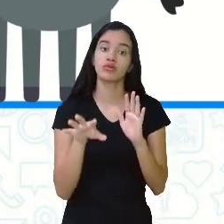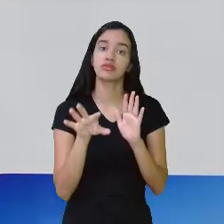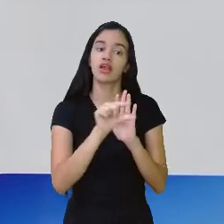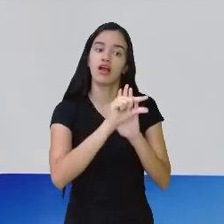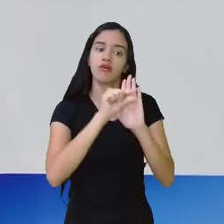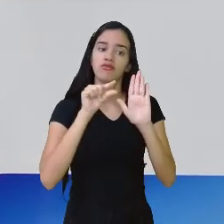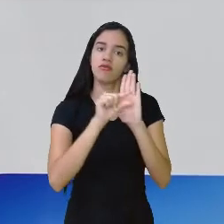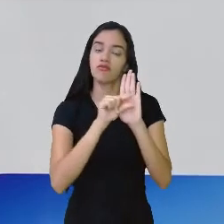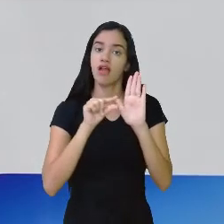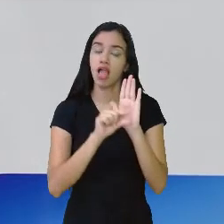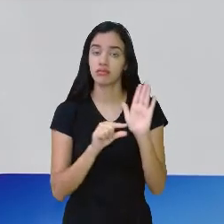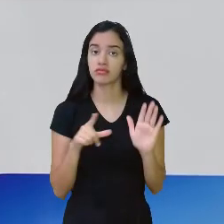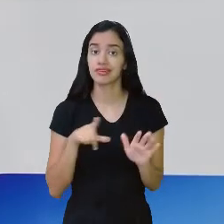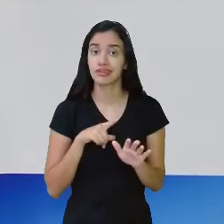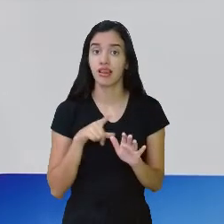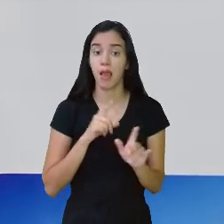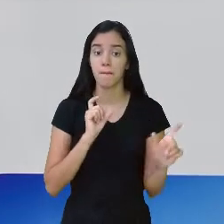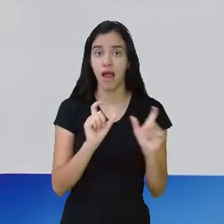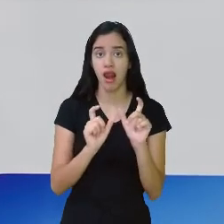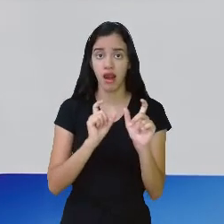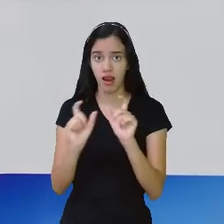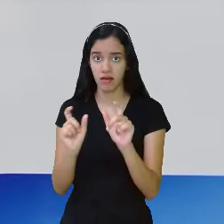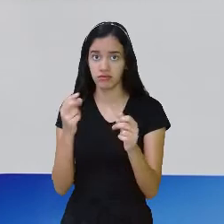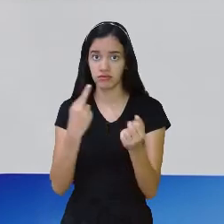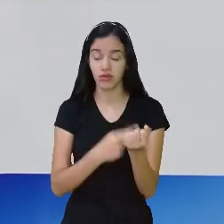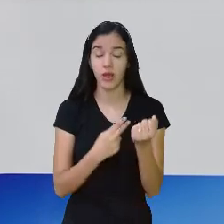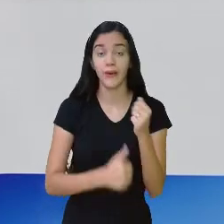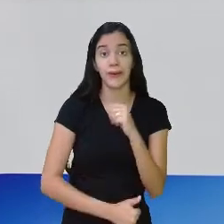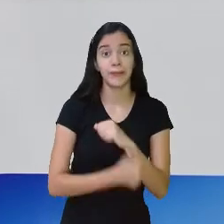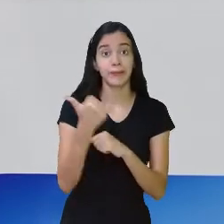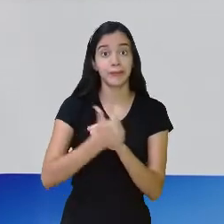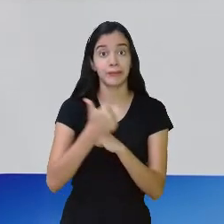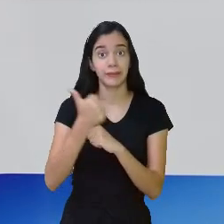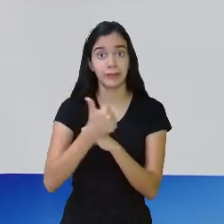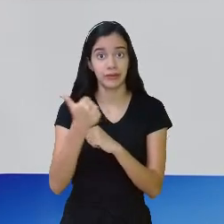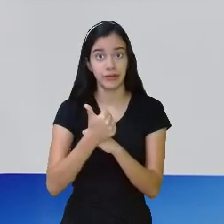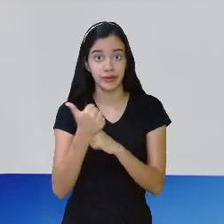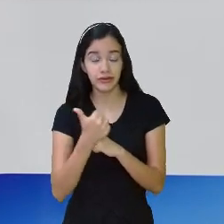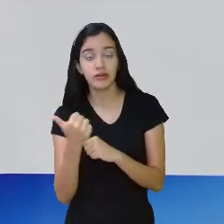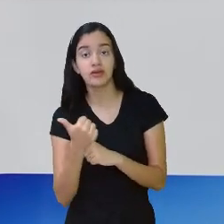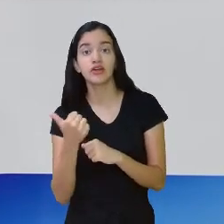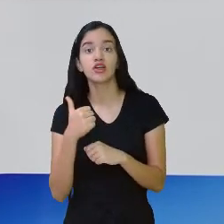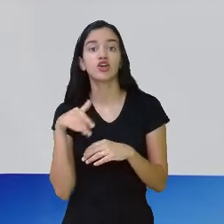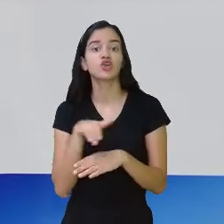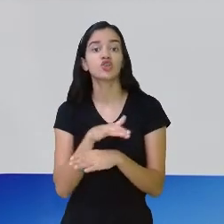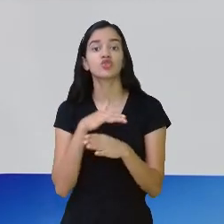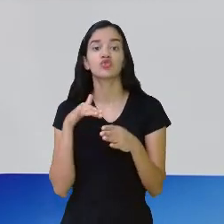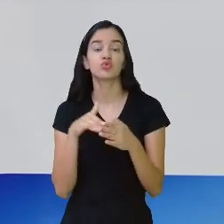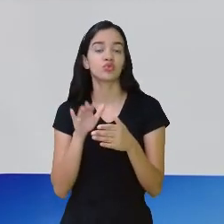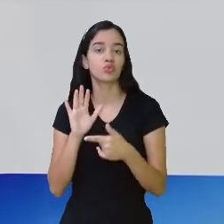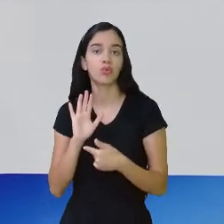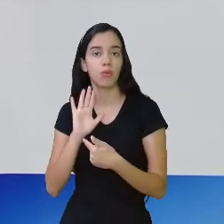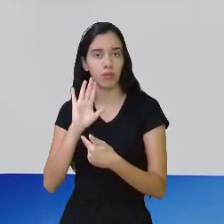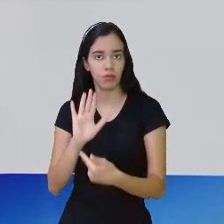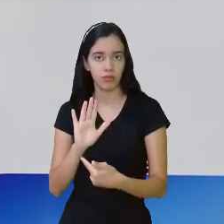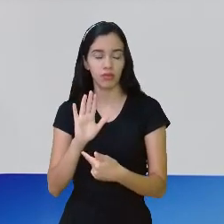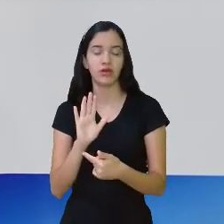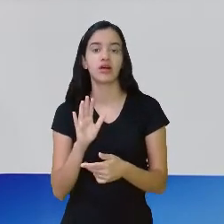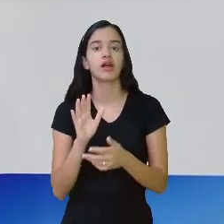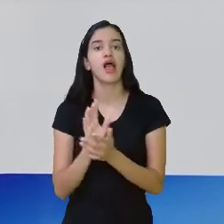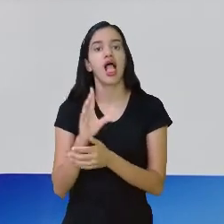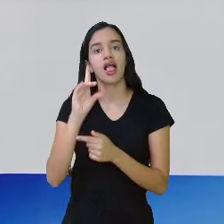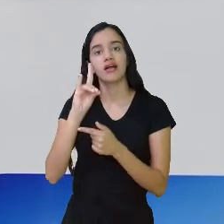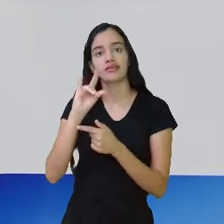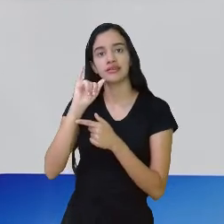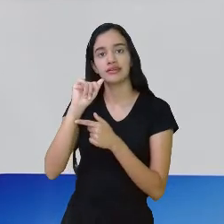onde tem palavras que rimam. O primeiro é que saiba dizer e o outro é de tudo que aparecer. As palavras que